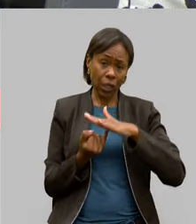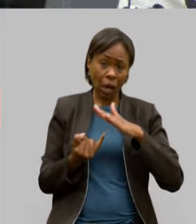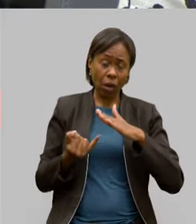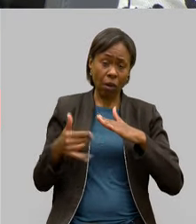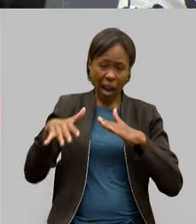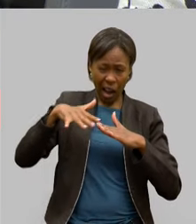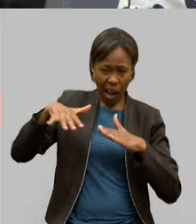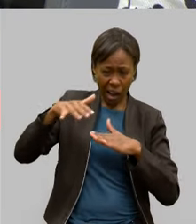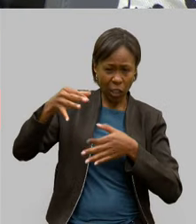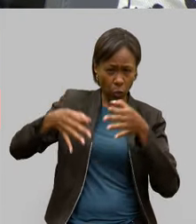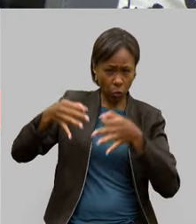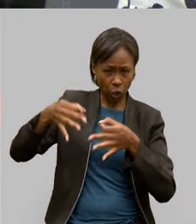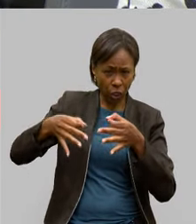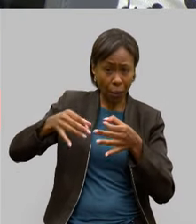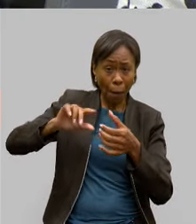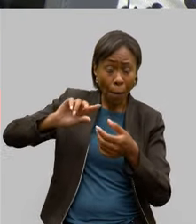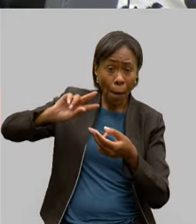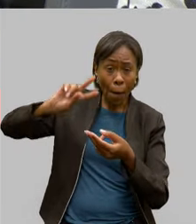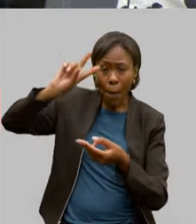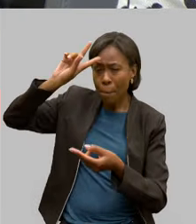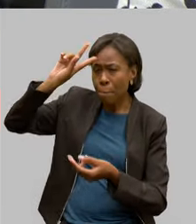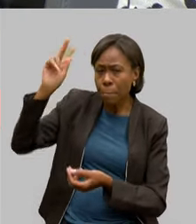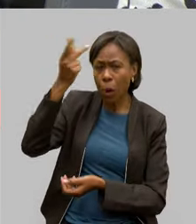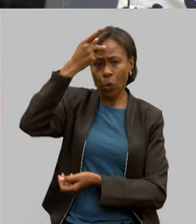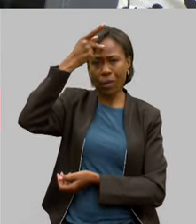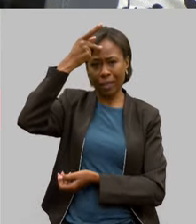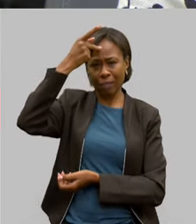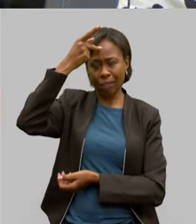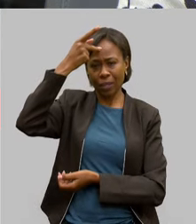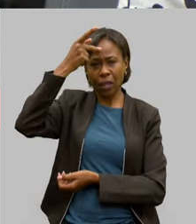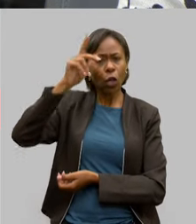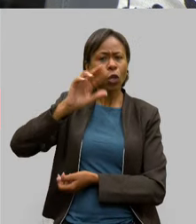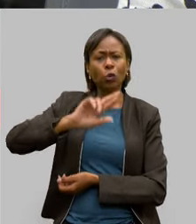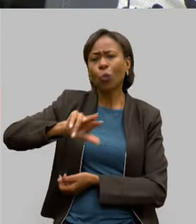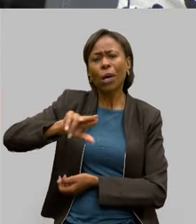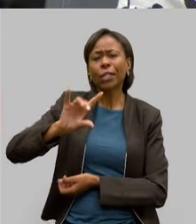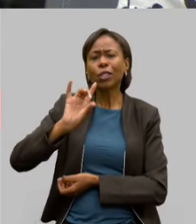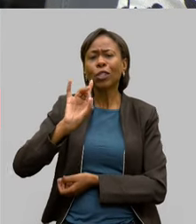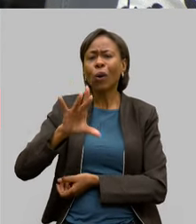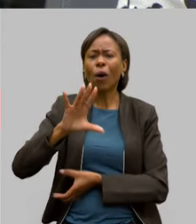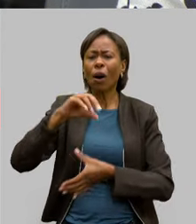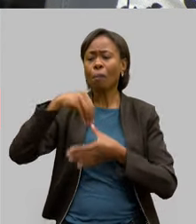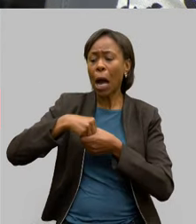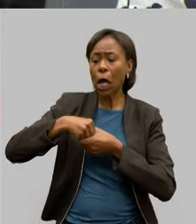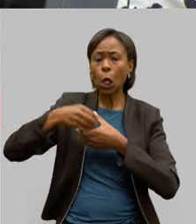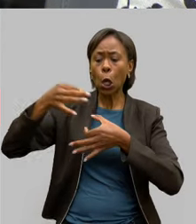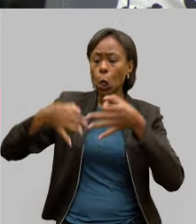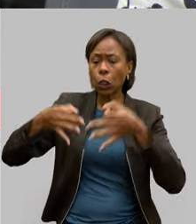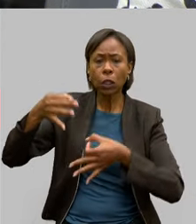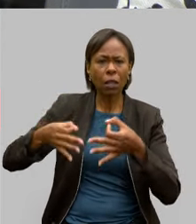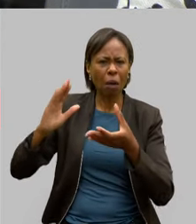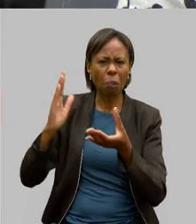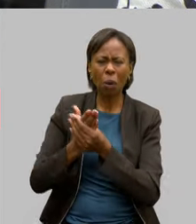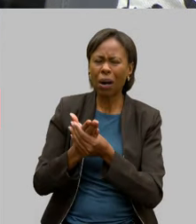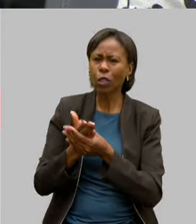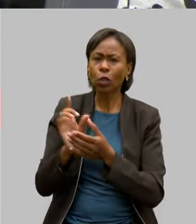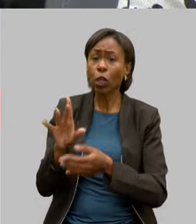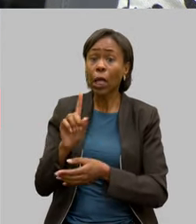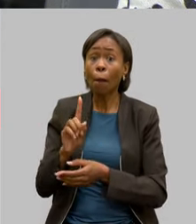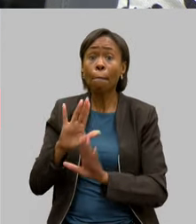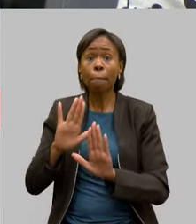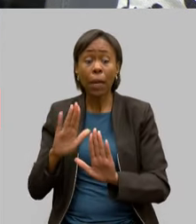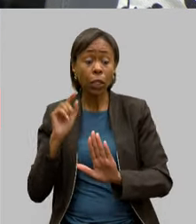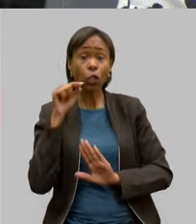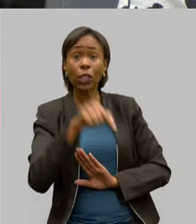começar a virar chavinha começar a atuar não só no processo judicial começar a ocupar os espaços na sociedade para dar